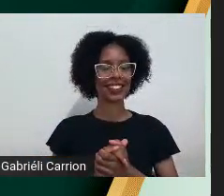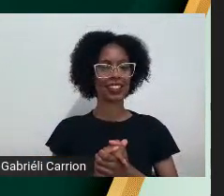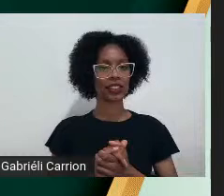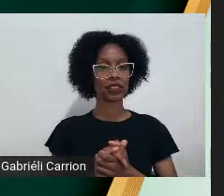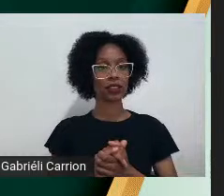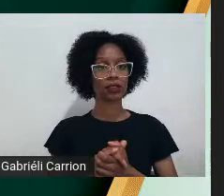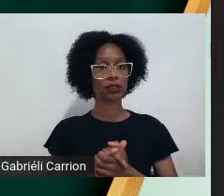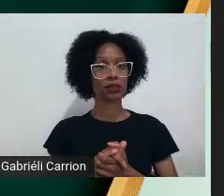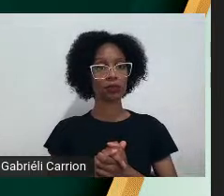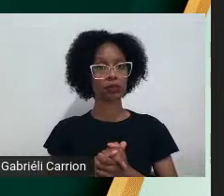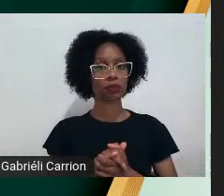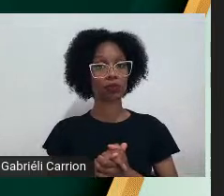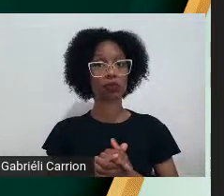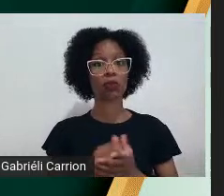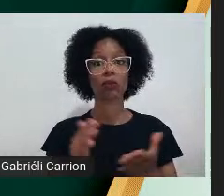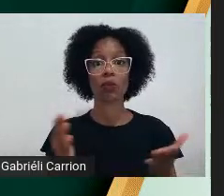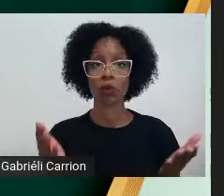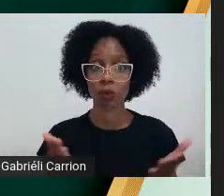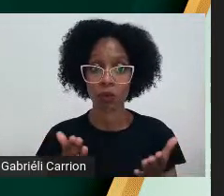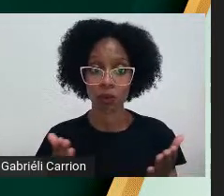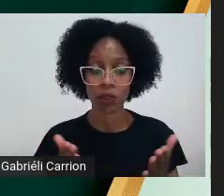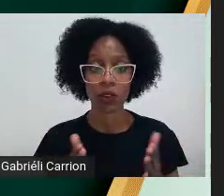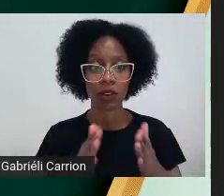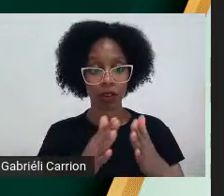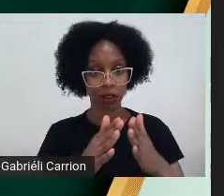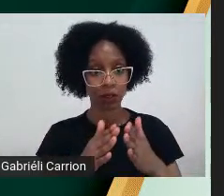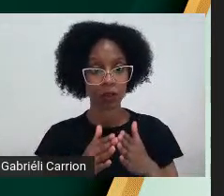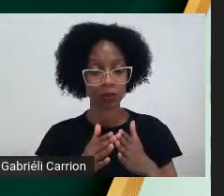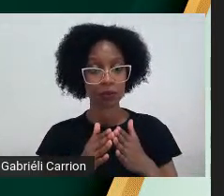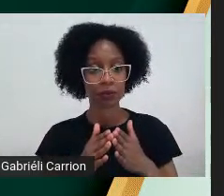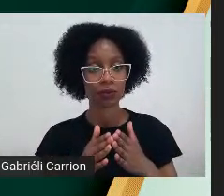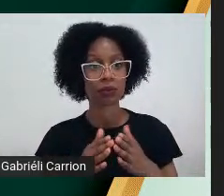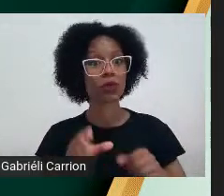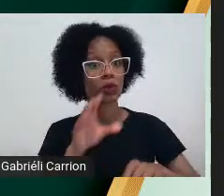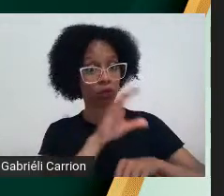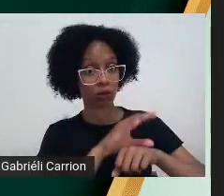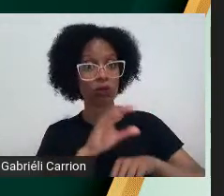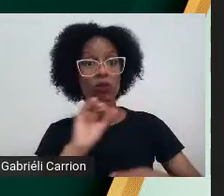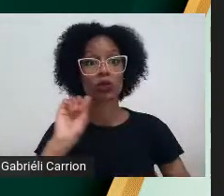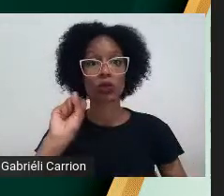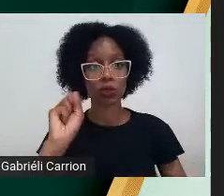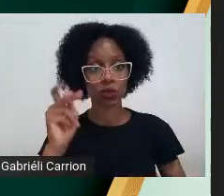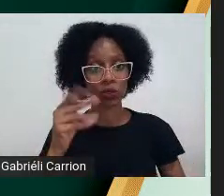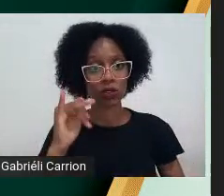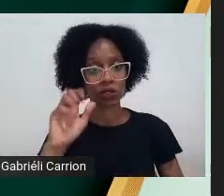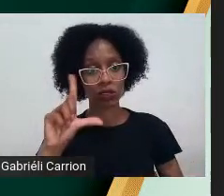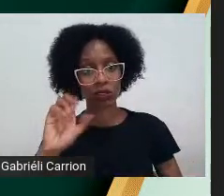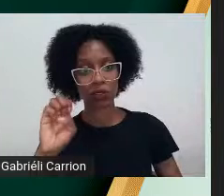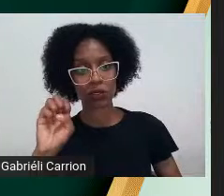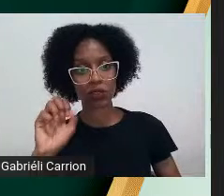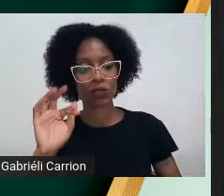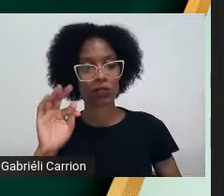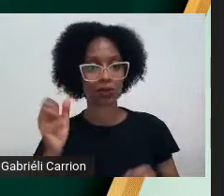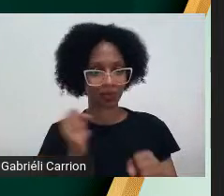Para seu pronunciamento, convidamos a pró-reitora de graduação, professora Shirley Gravelli da Silva Nascimento.